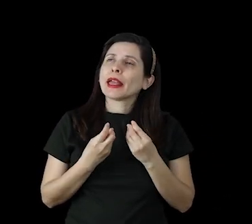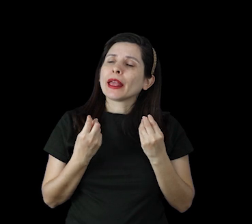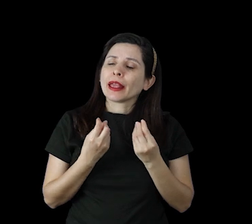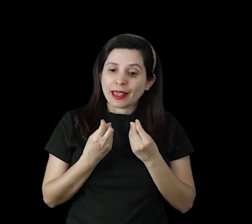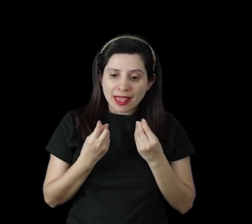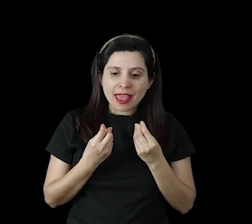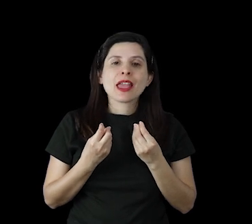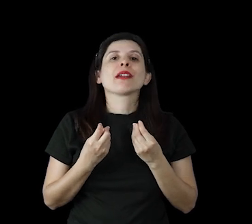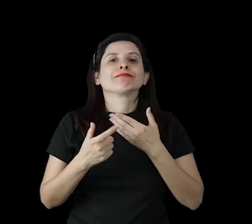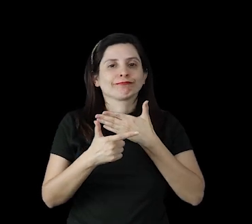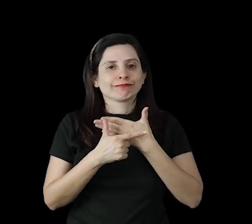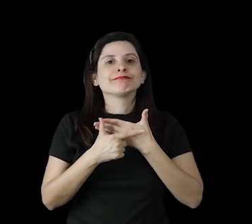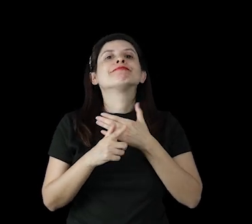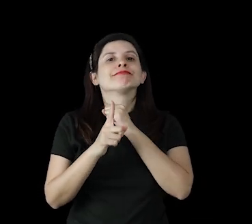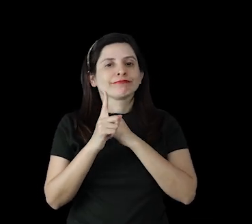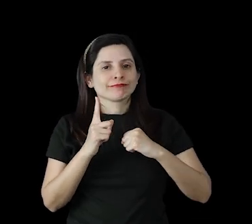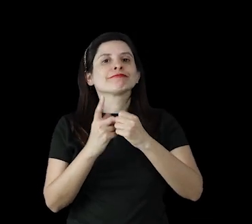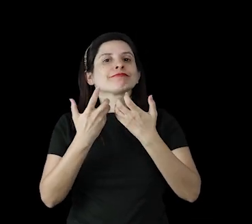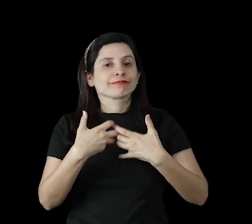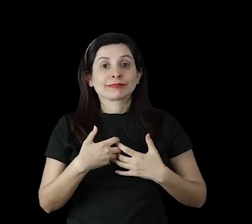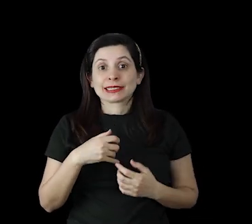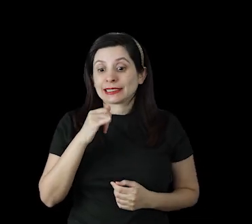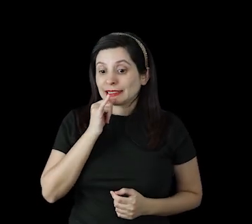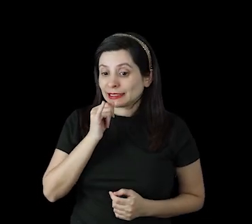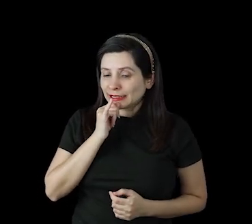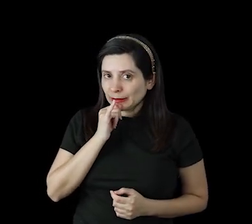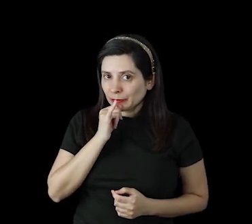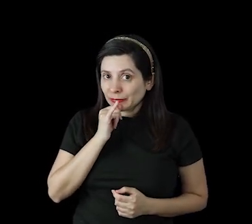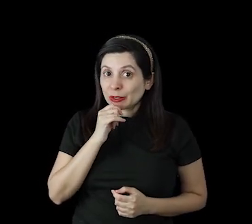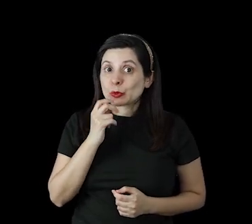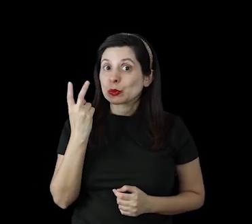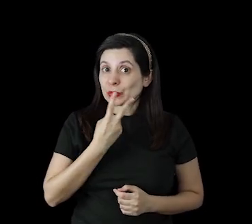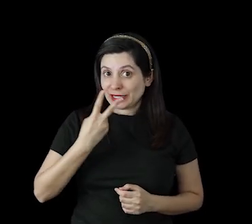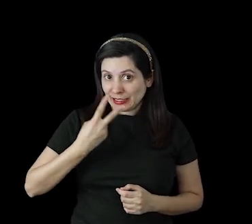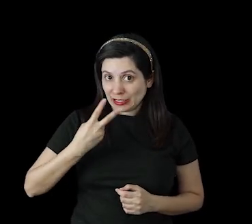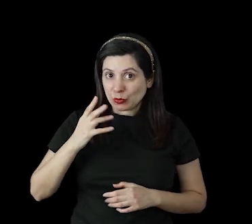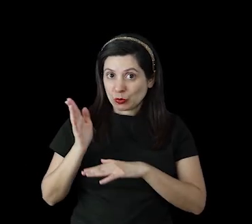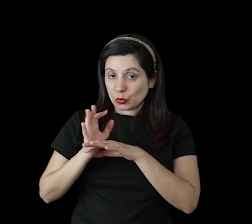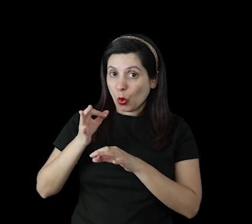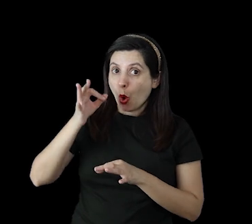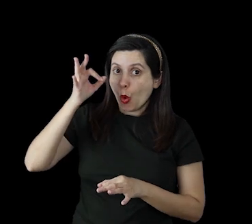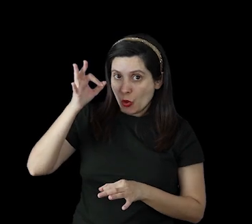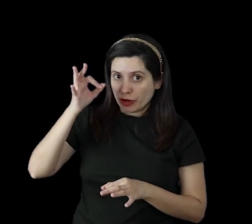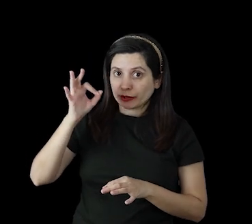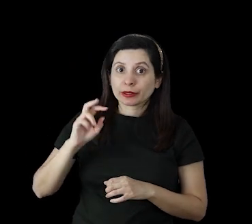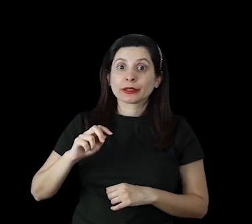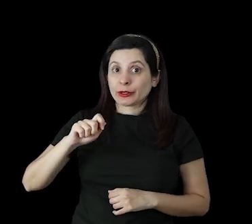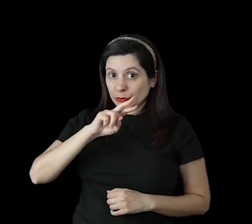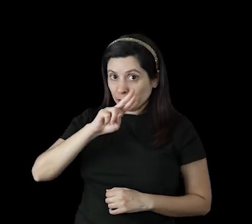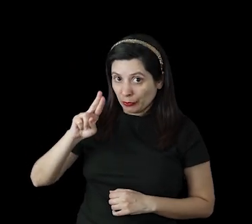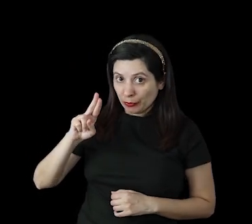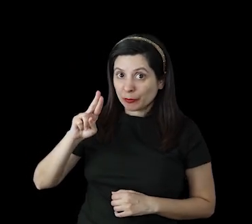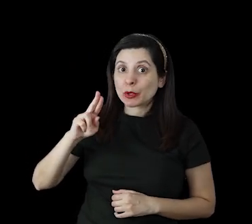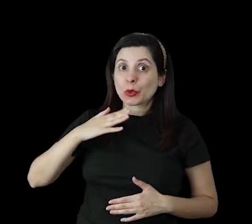é uma função social, né. Eu, por exemplo, tenho um segundo longa que eu vou gravar, que é o Corpo de Mãe, eu vou gravar no